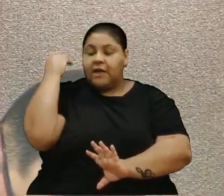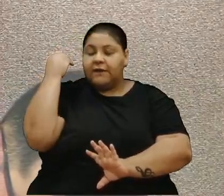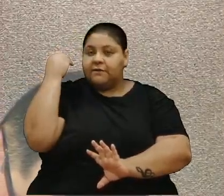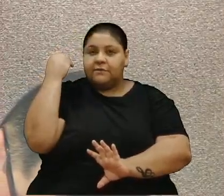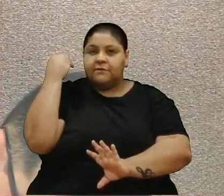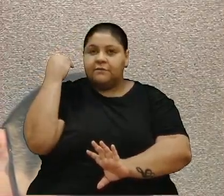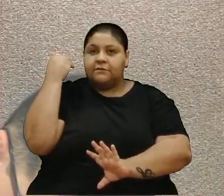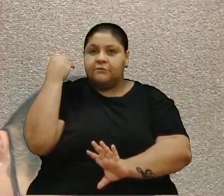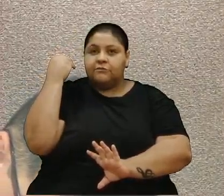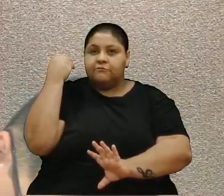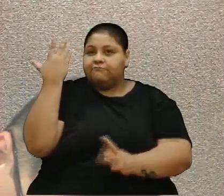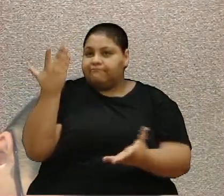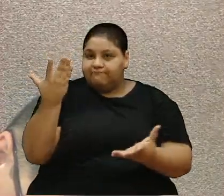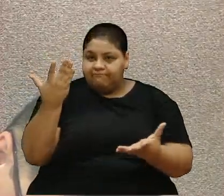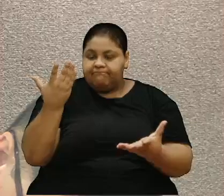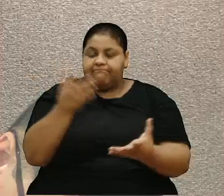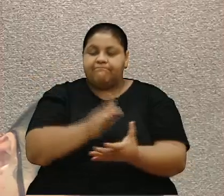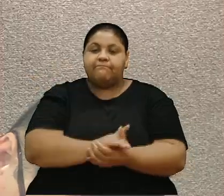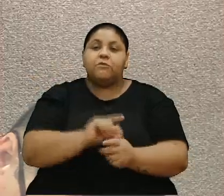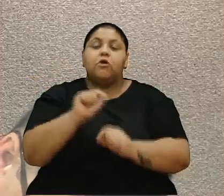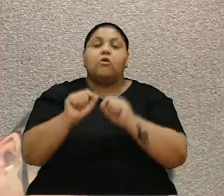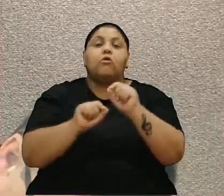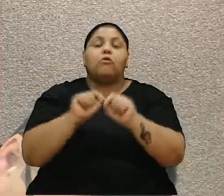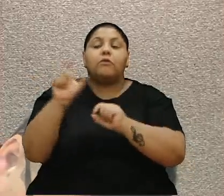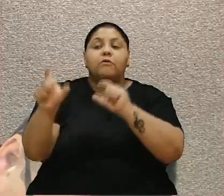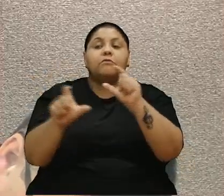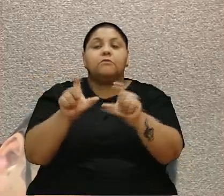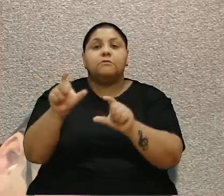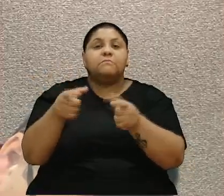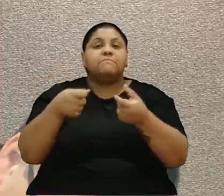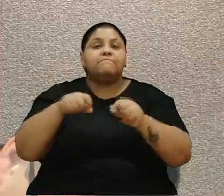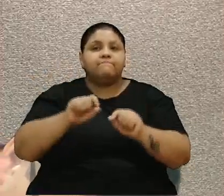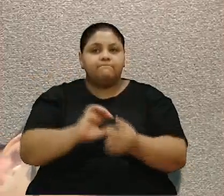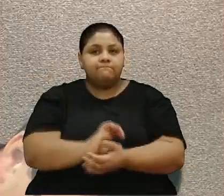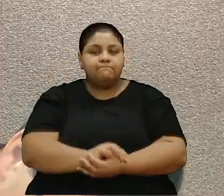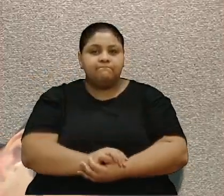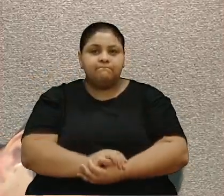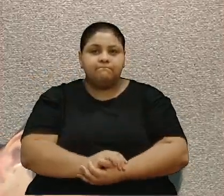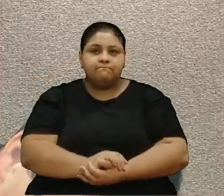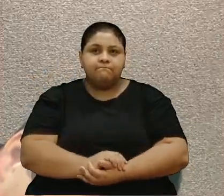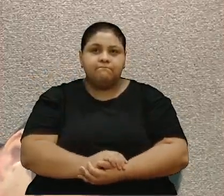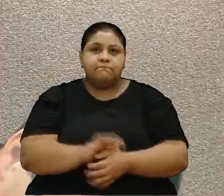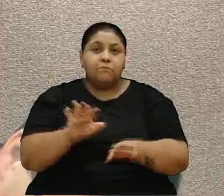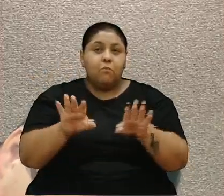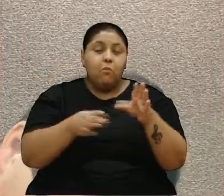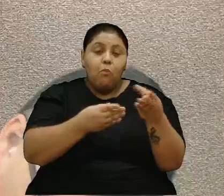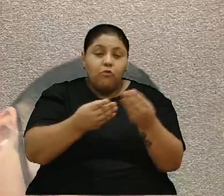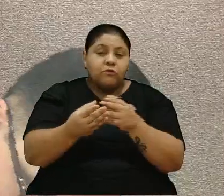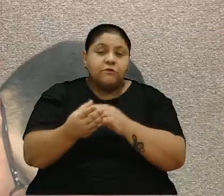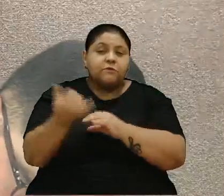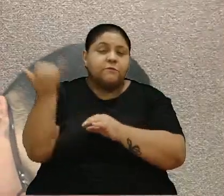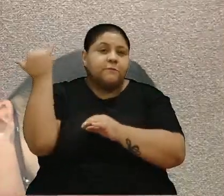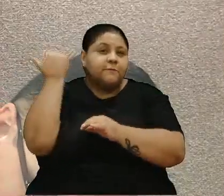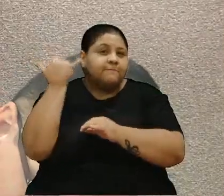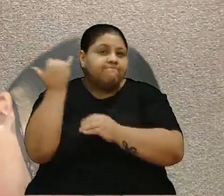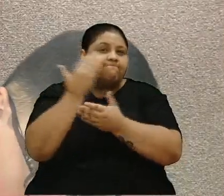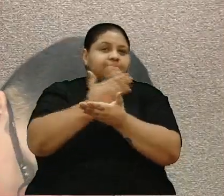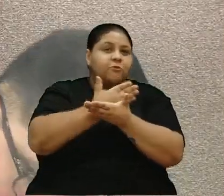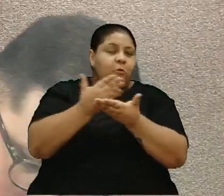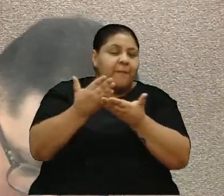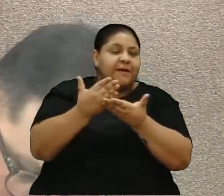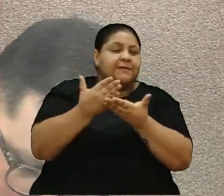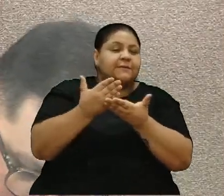isolado. Então, o que as pessoas estão precisando? Por vezes serem ouvidas. Começa nas famílias